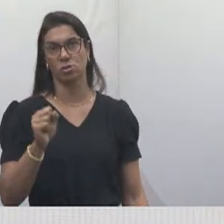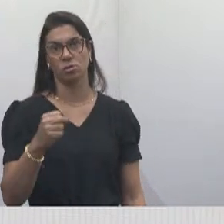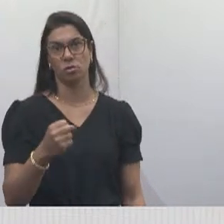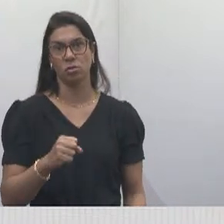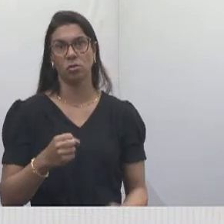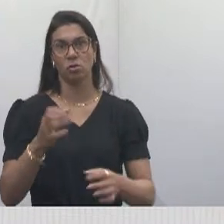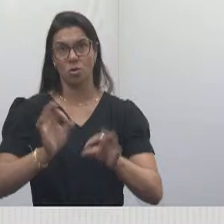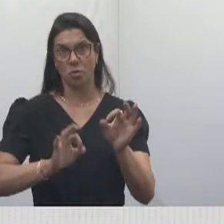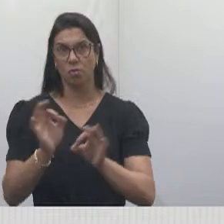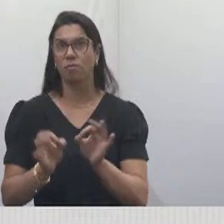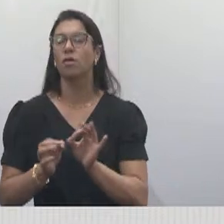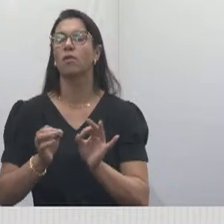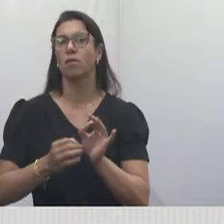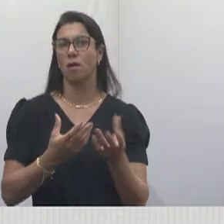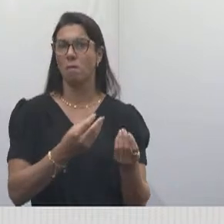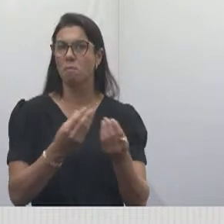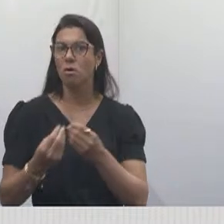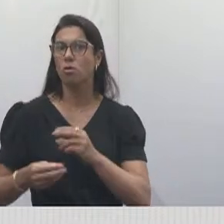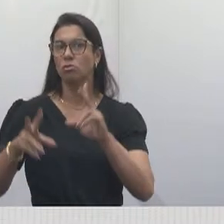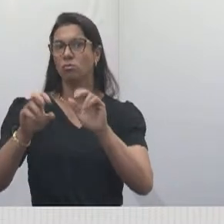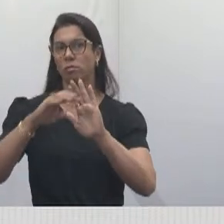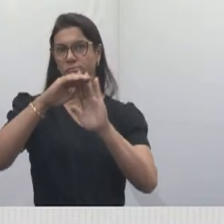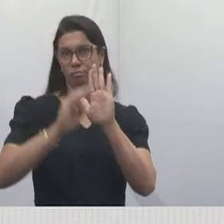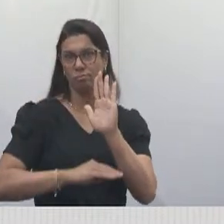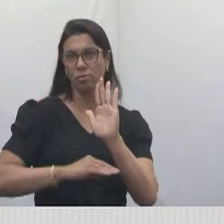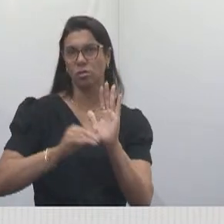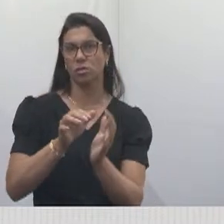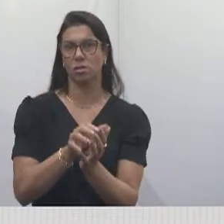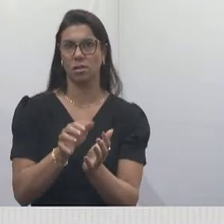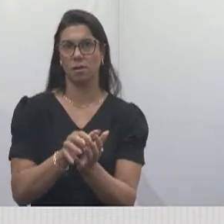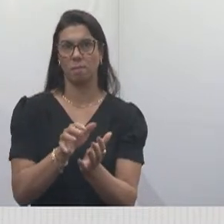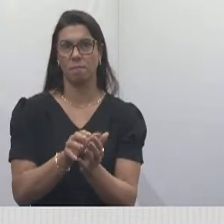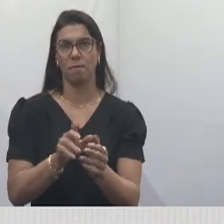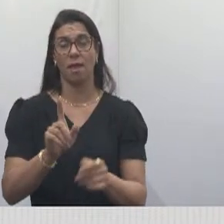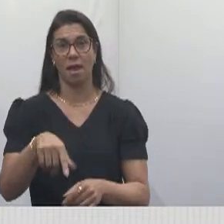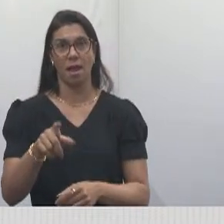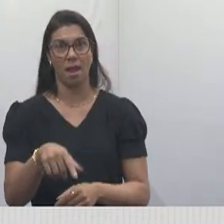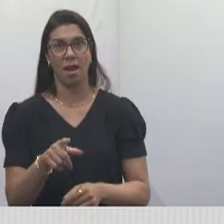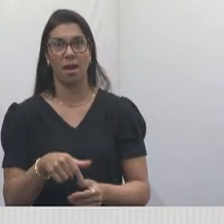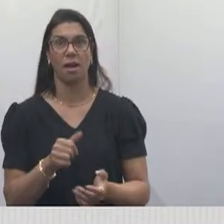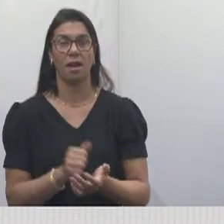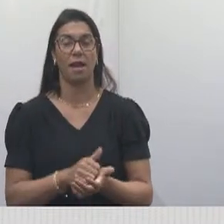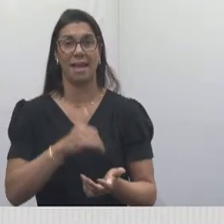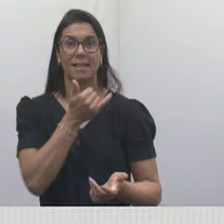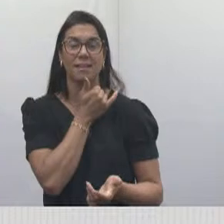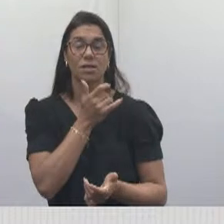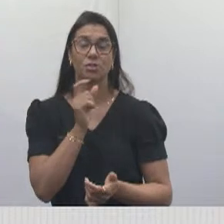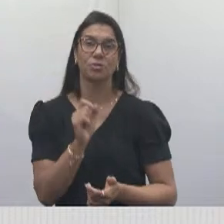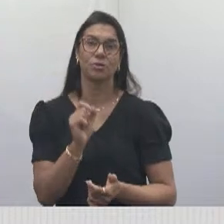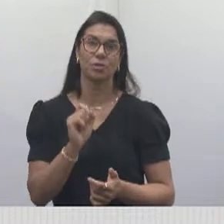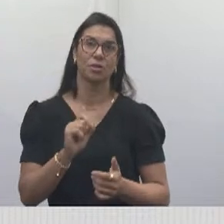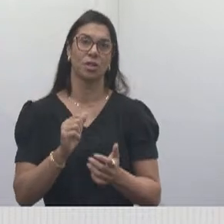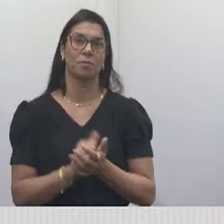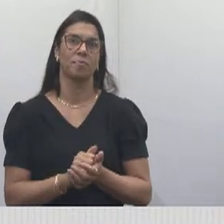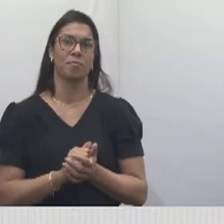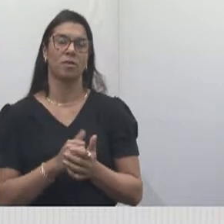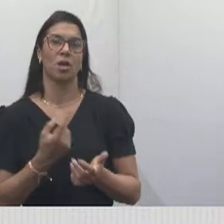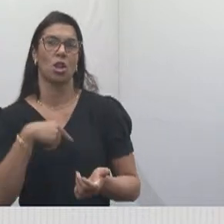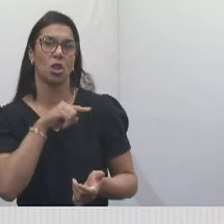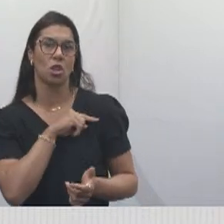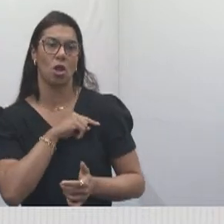justifica muitas quedas. Segundo problema, é muito cruel avaliar a qualidade do